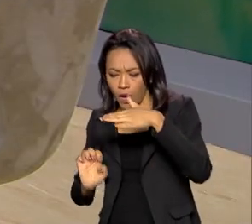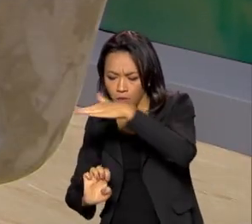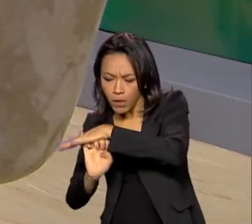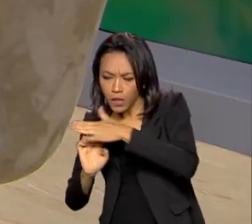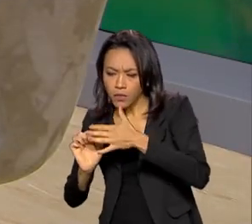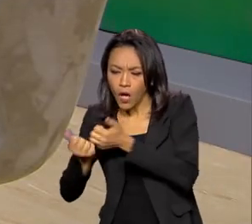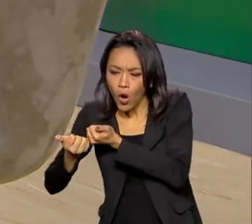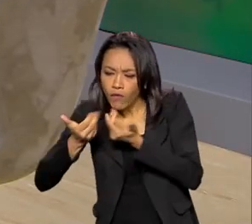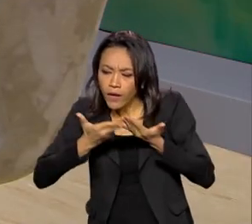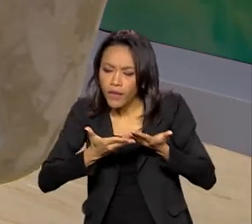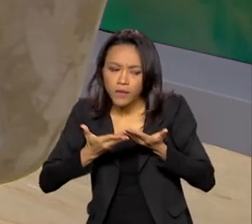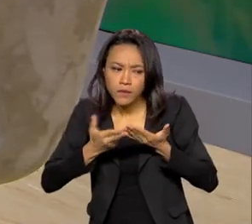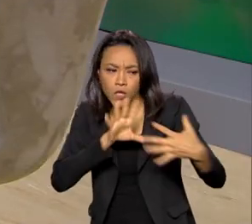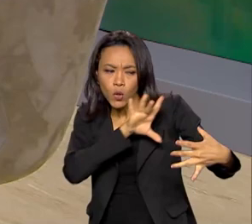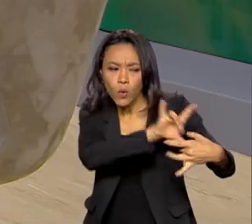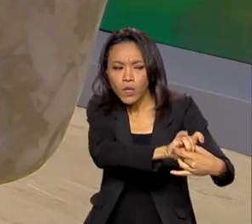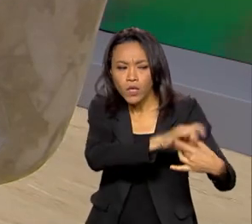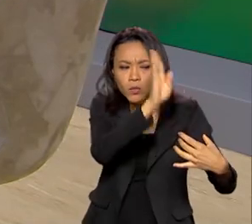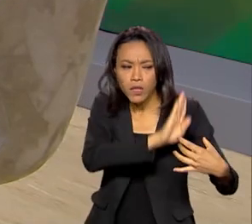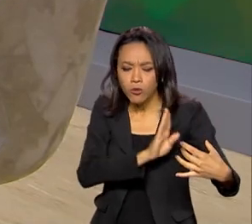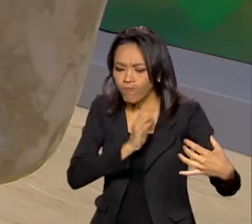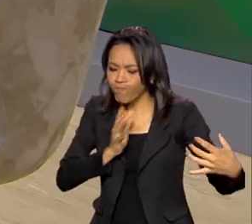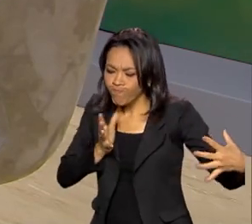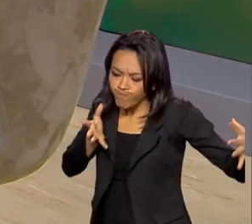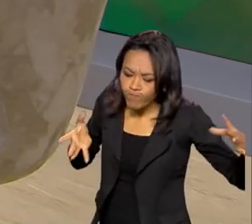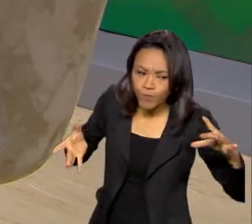a classe trabalhadora vinha